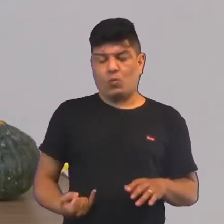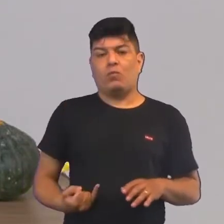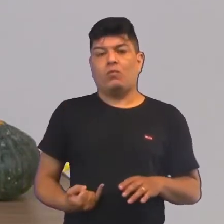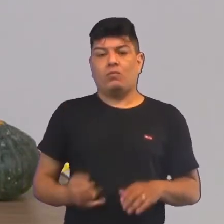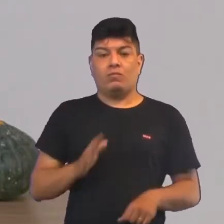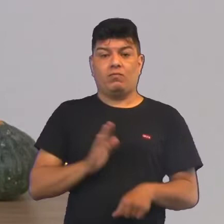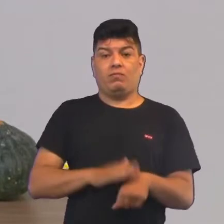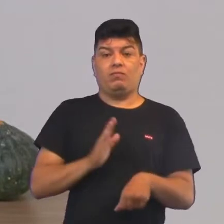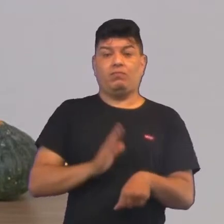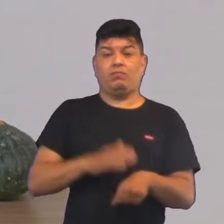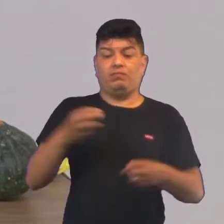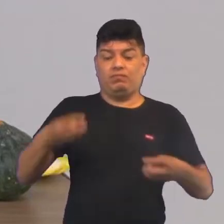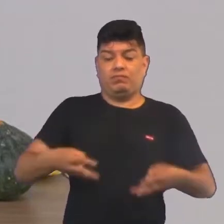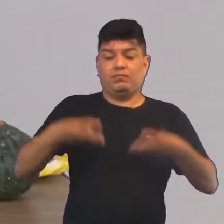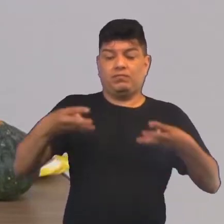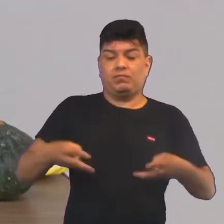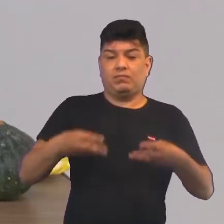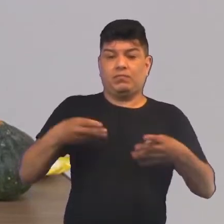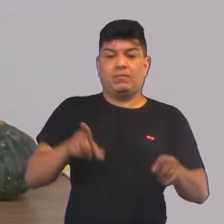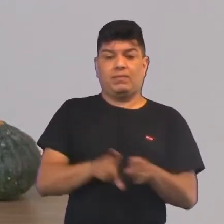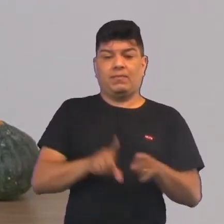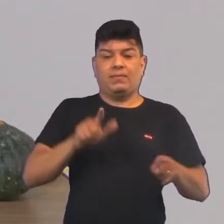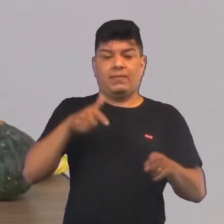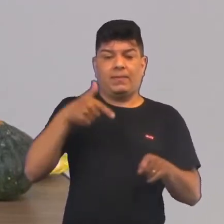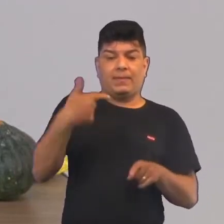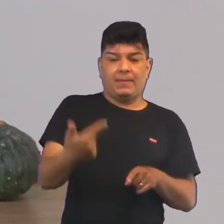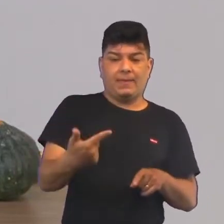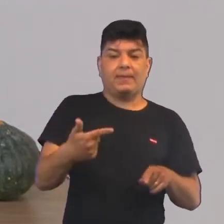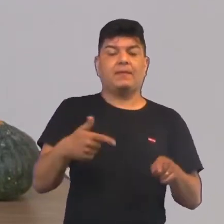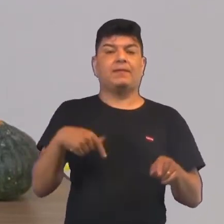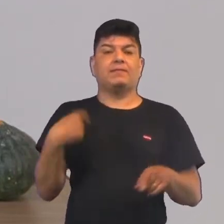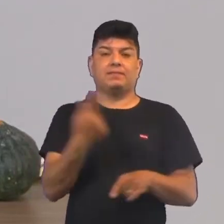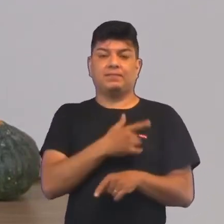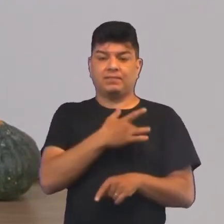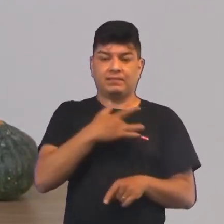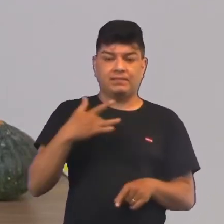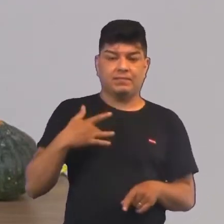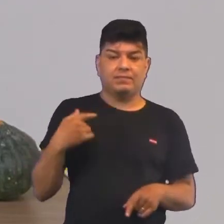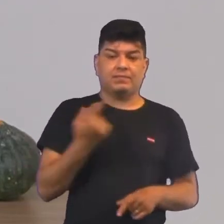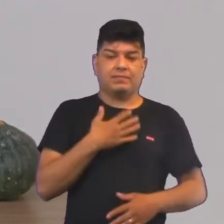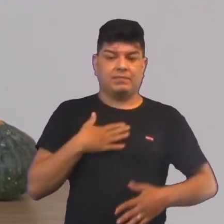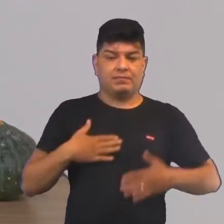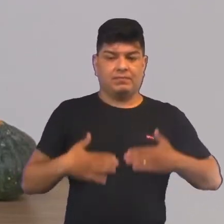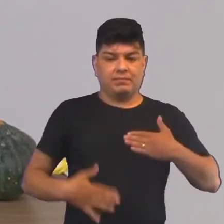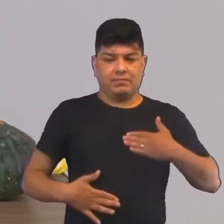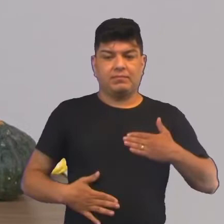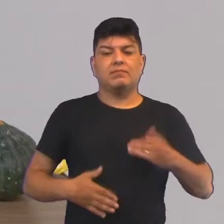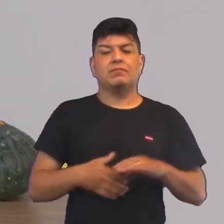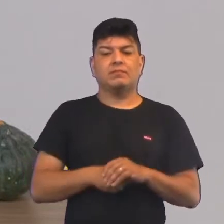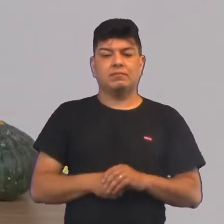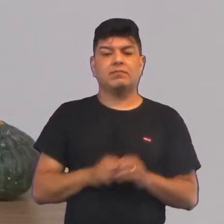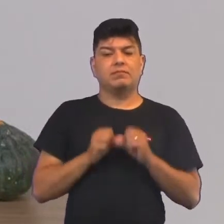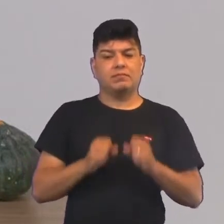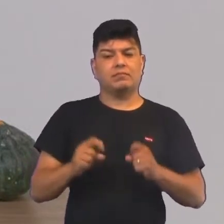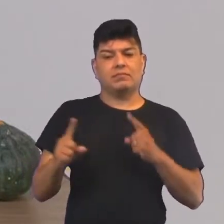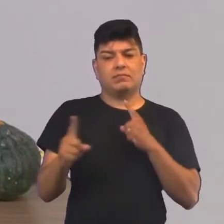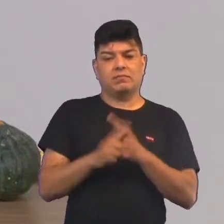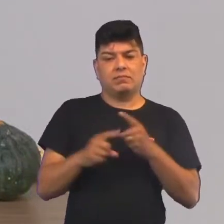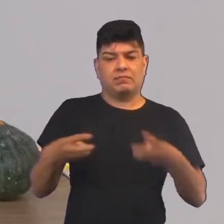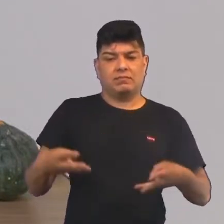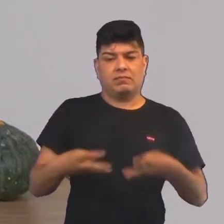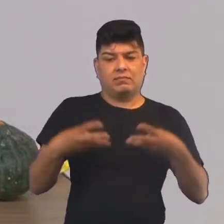mais rica em verduras, rica em outros nutrientes que são saudáveis para o nosso corpo. Nós podemos encontrar